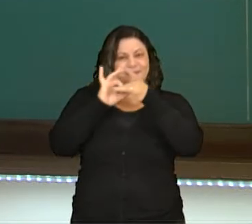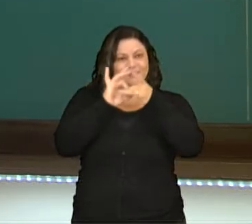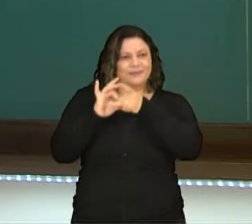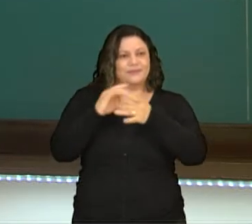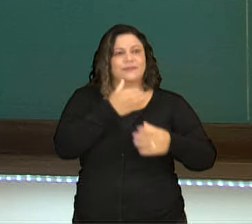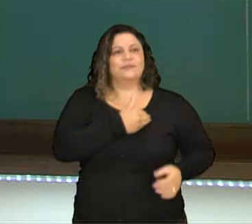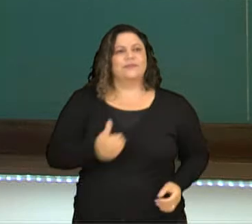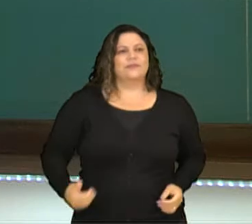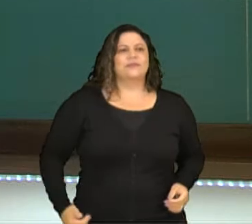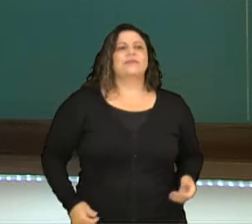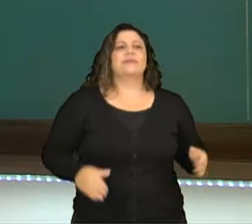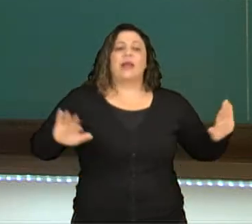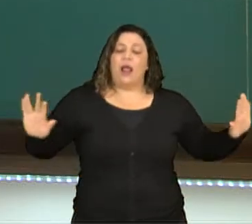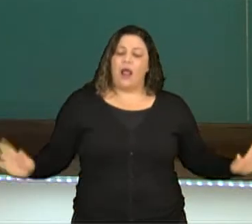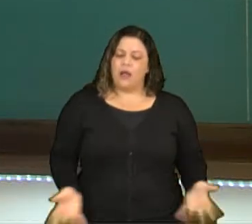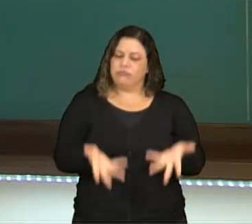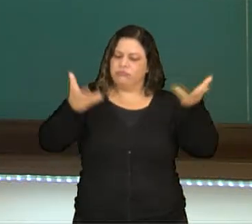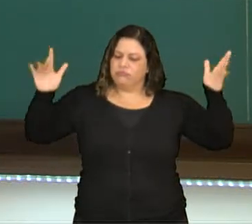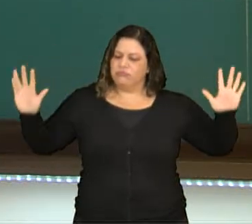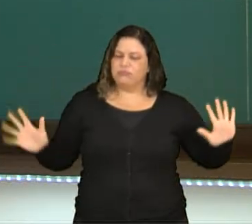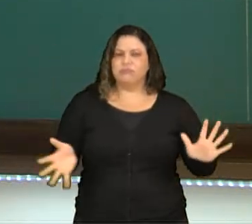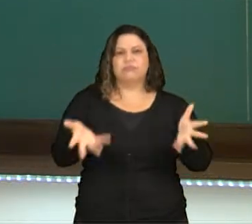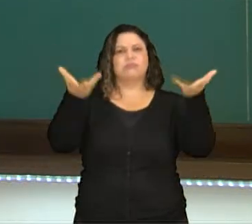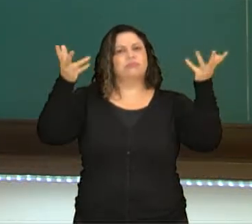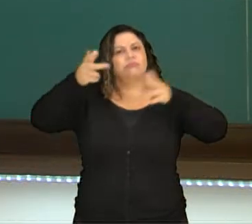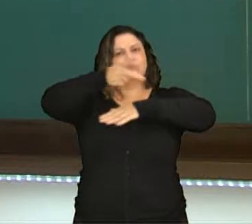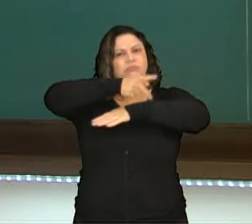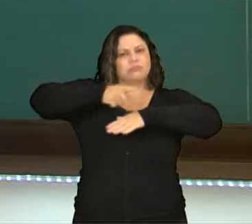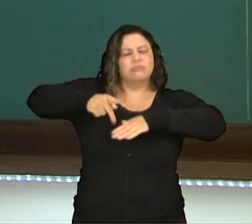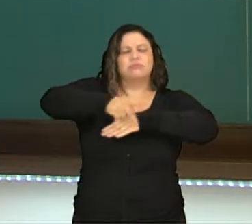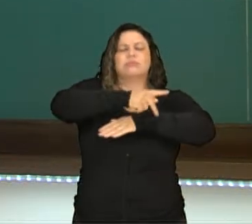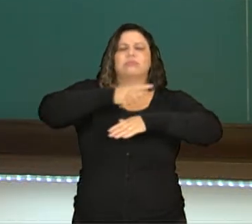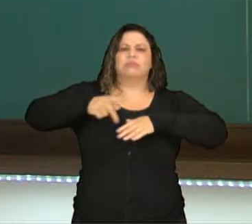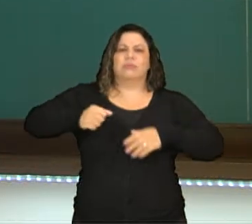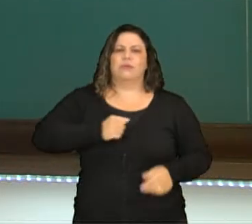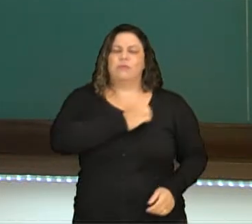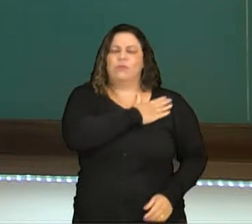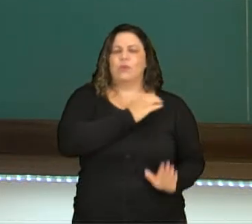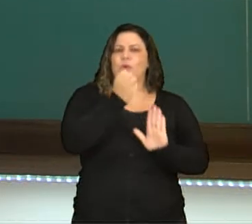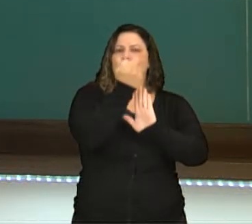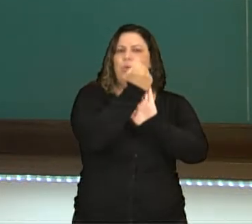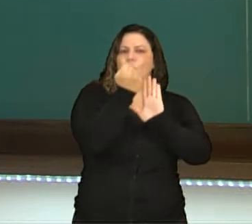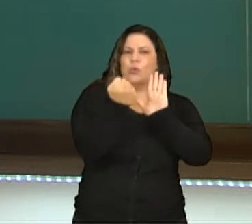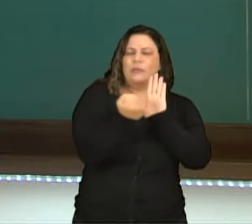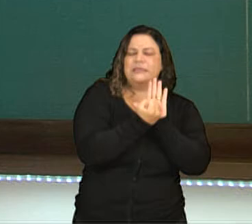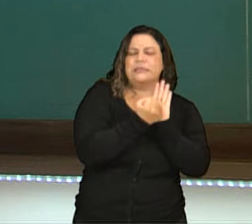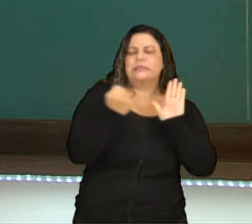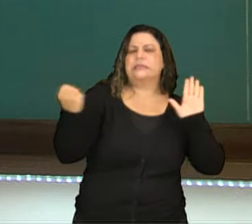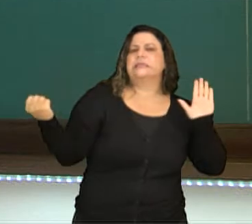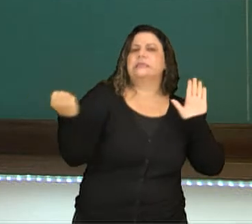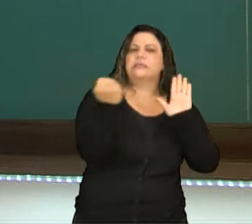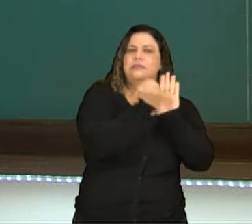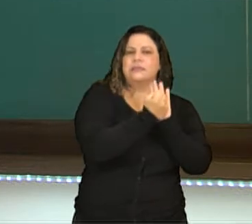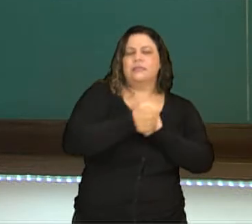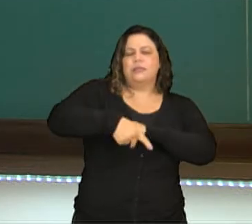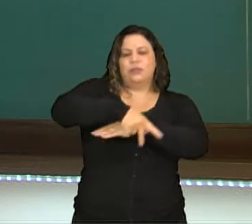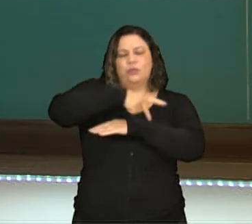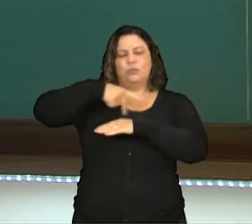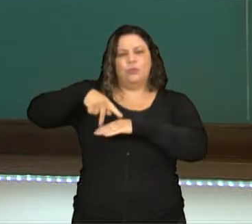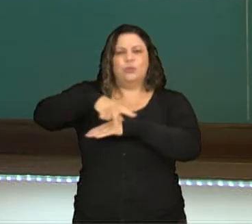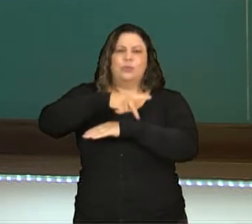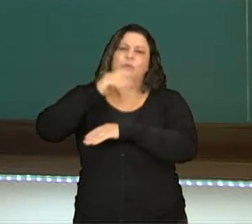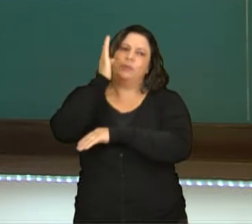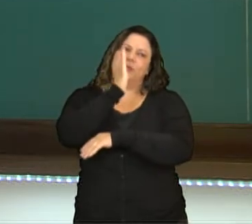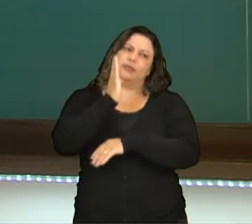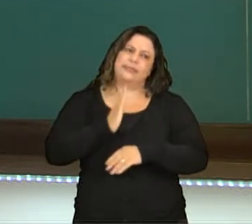a exaltação do país, exaltação dos símbolos nacionais e exaltação da figura do presidente Vargas.